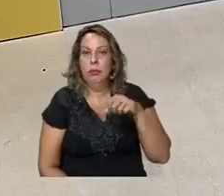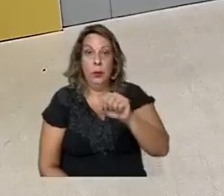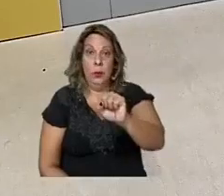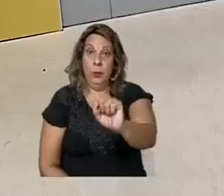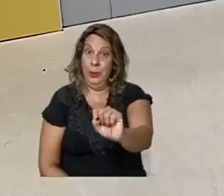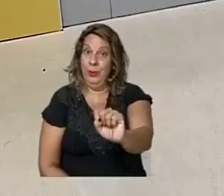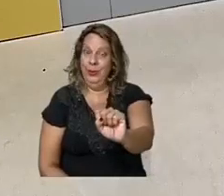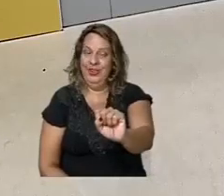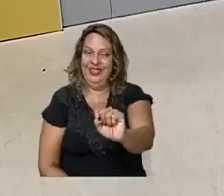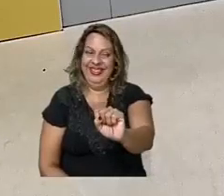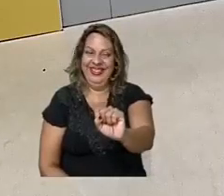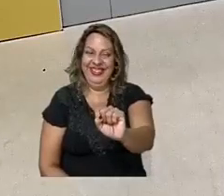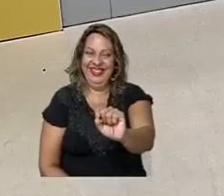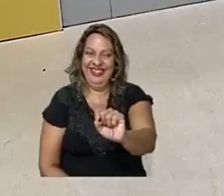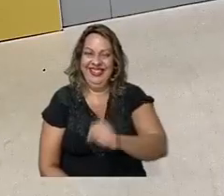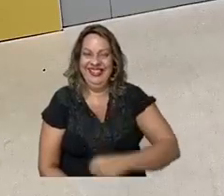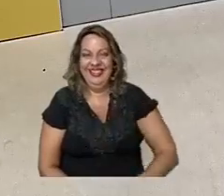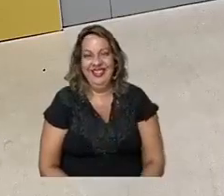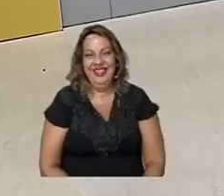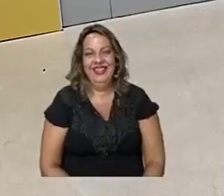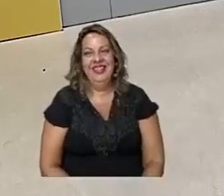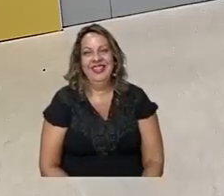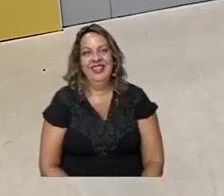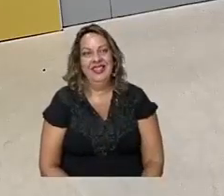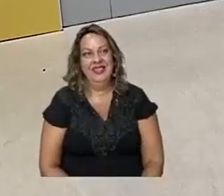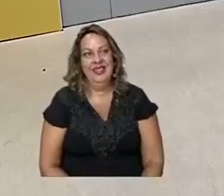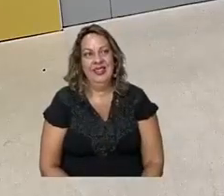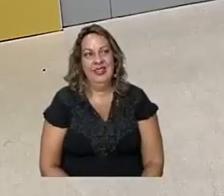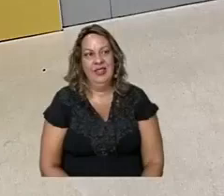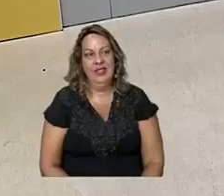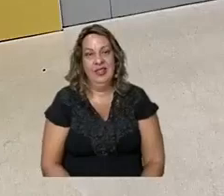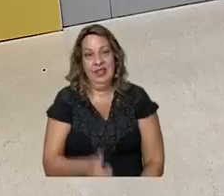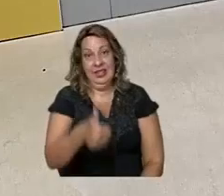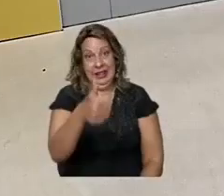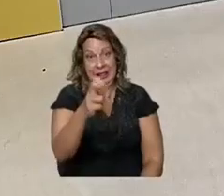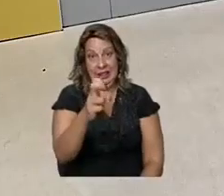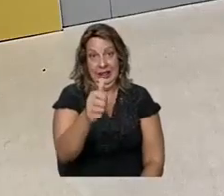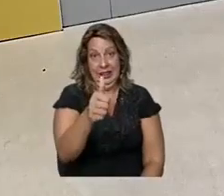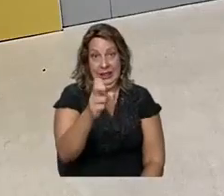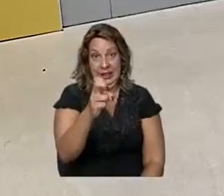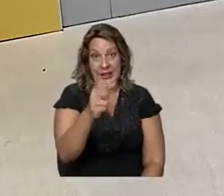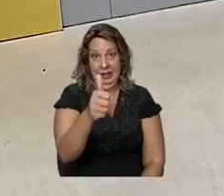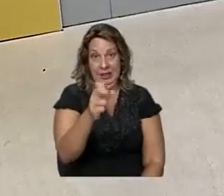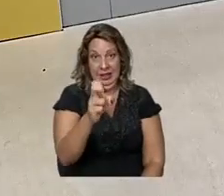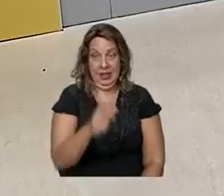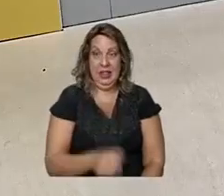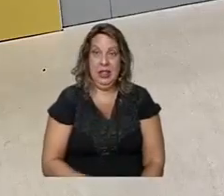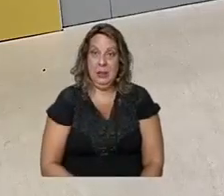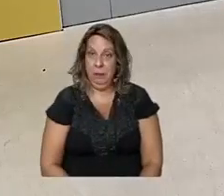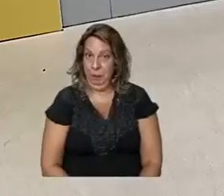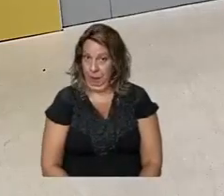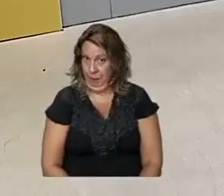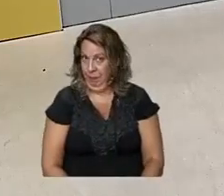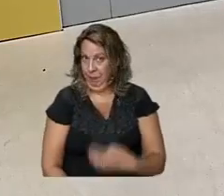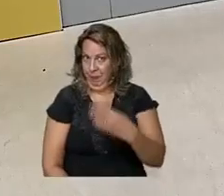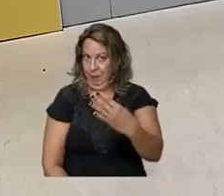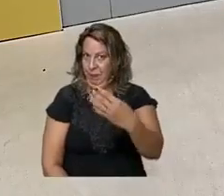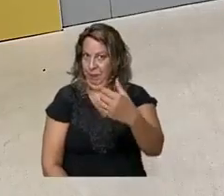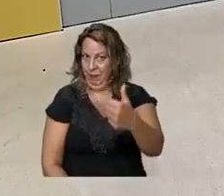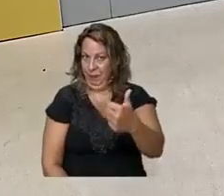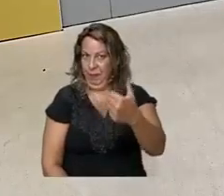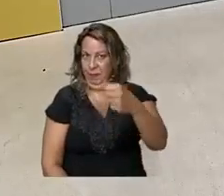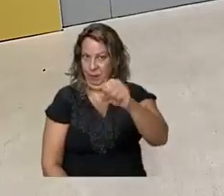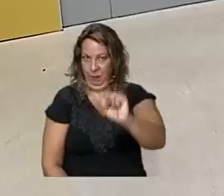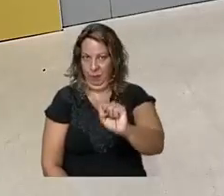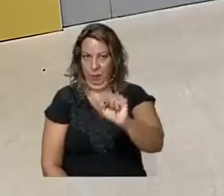Número 8, número 8. Sobe bola, número 15. Número 15. 41, número 8,